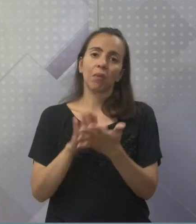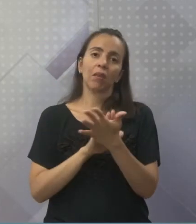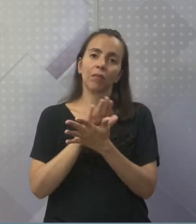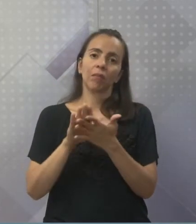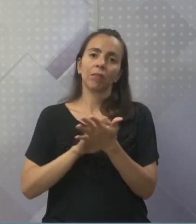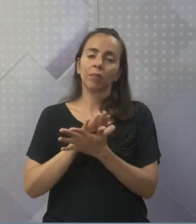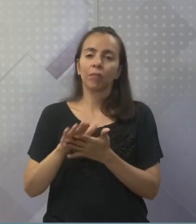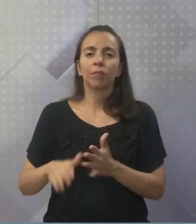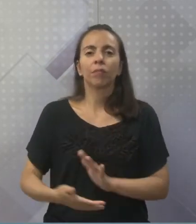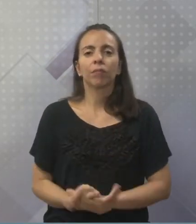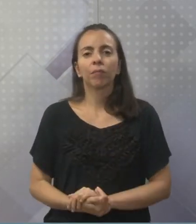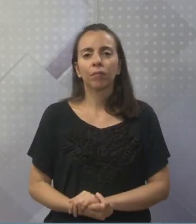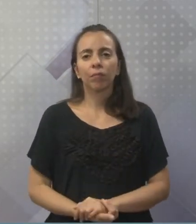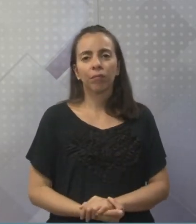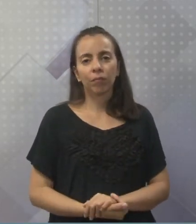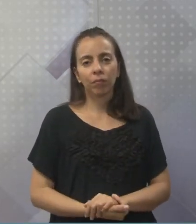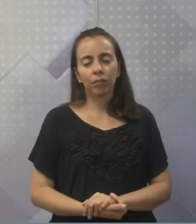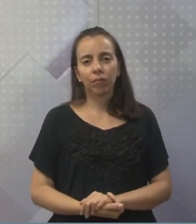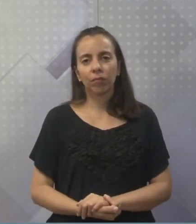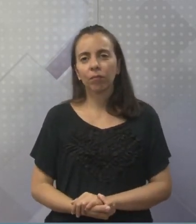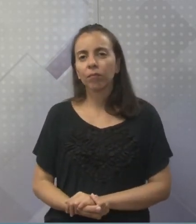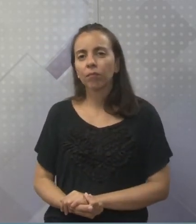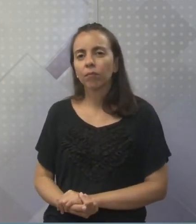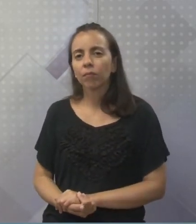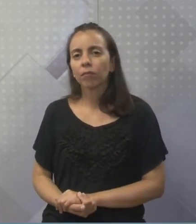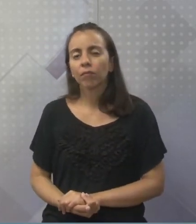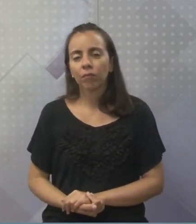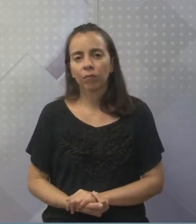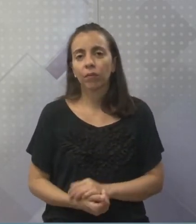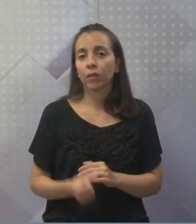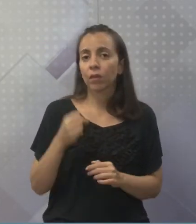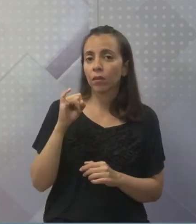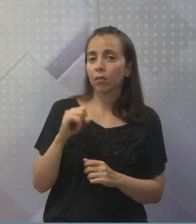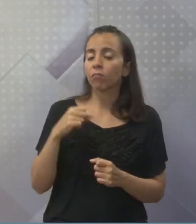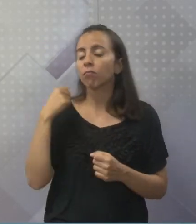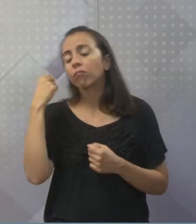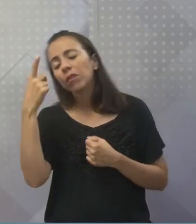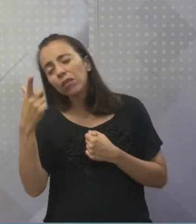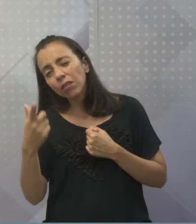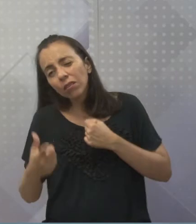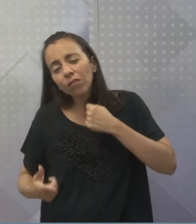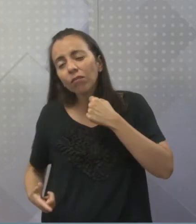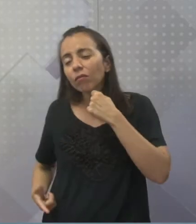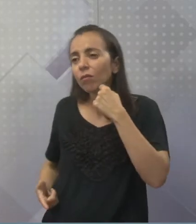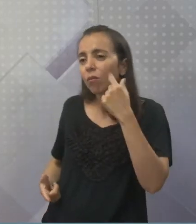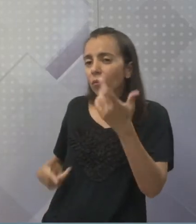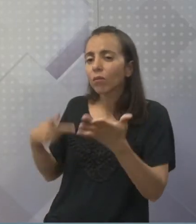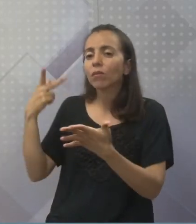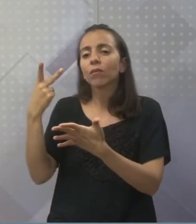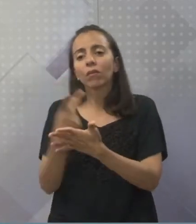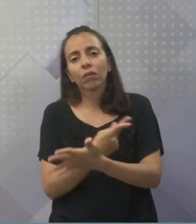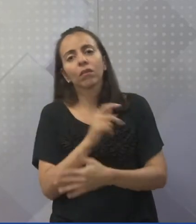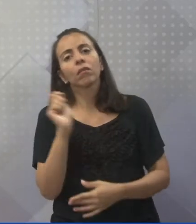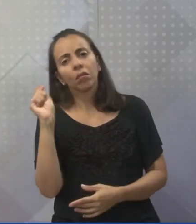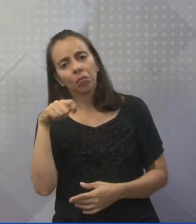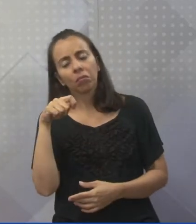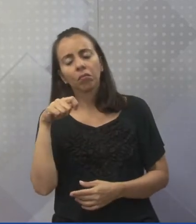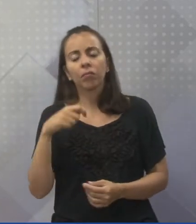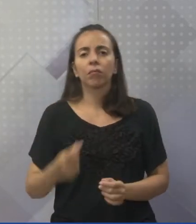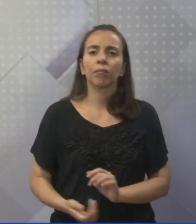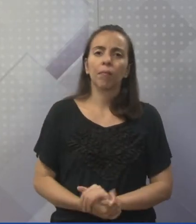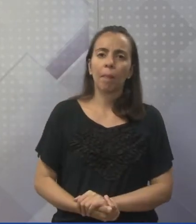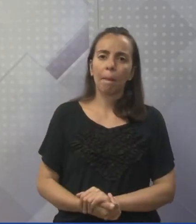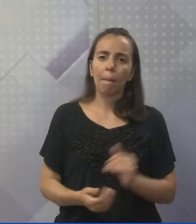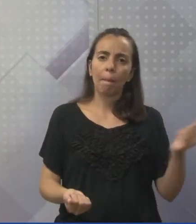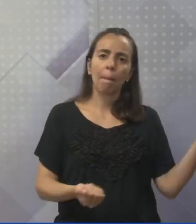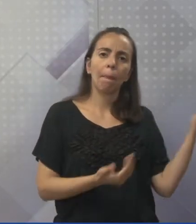de hypothetical situations, né? São situações hipotéticas que podem ou não acontecer. Então,